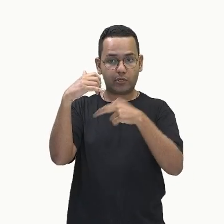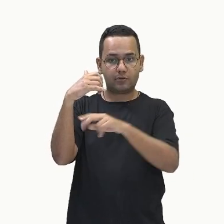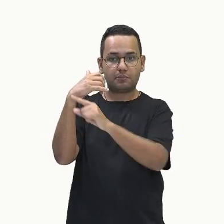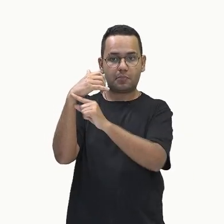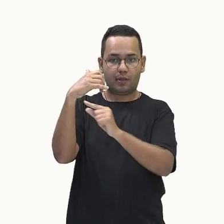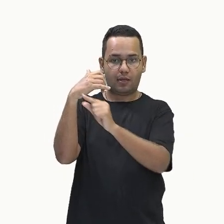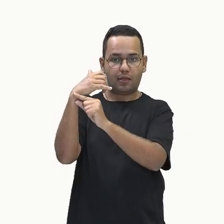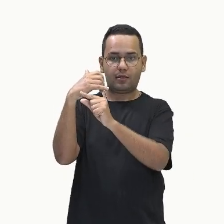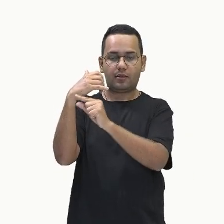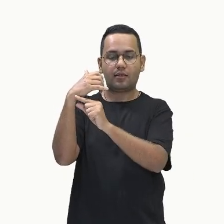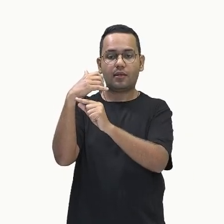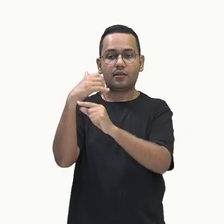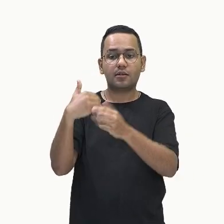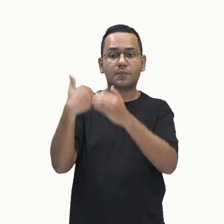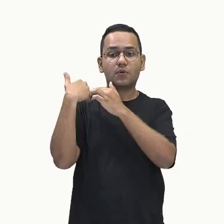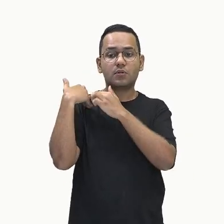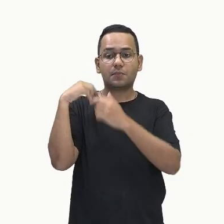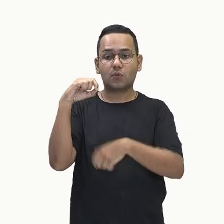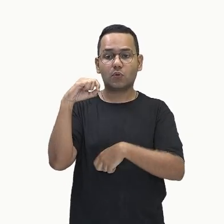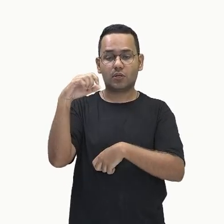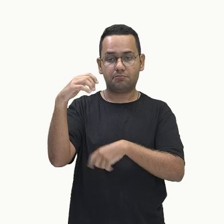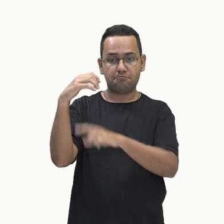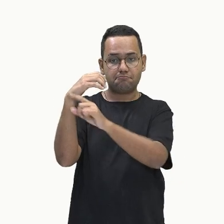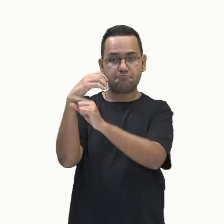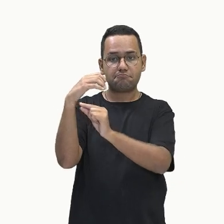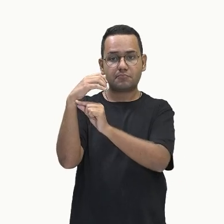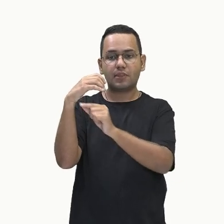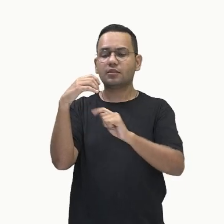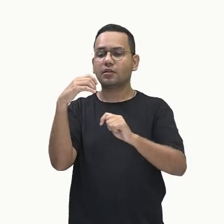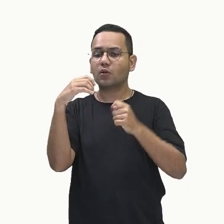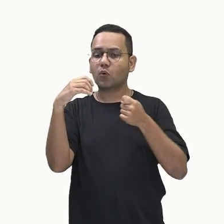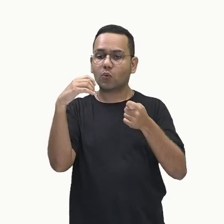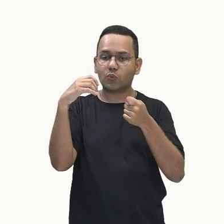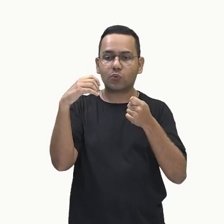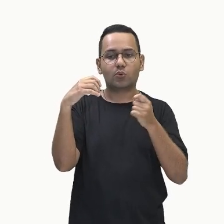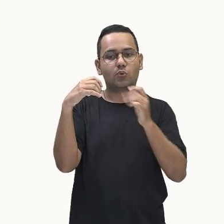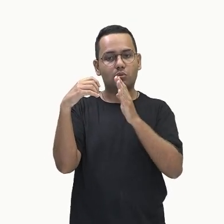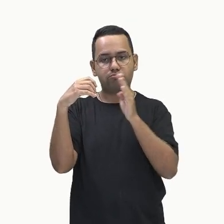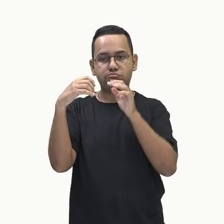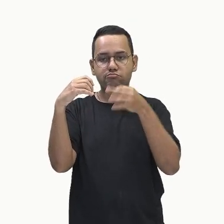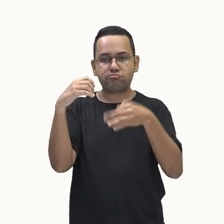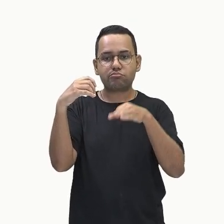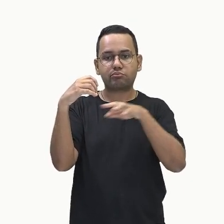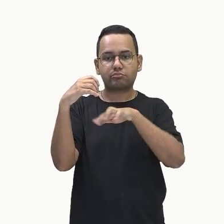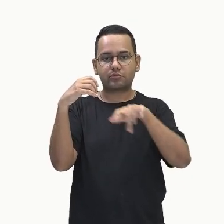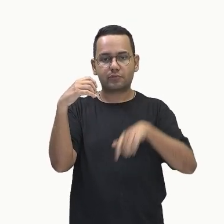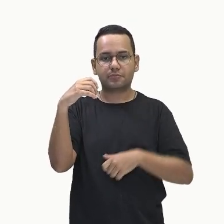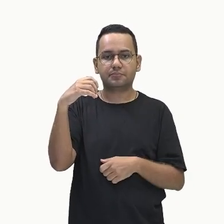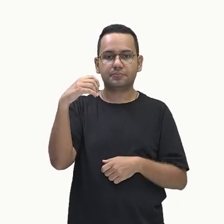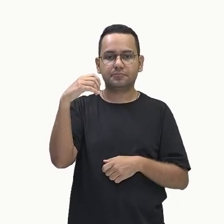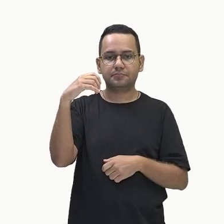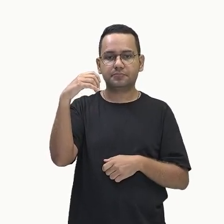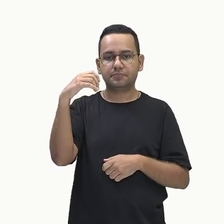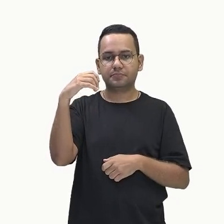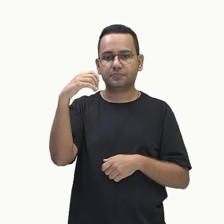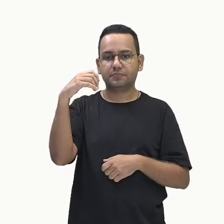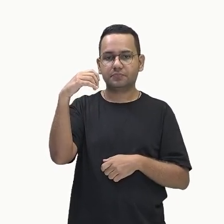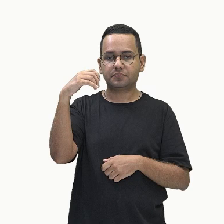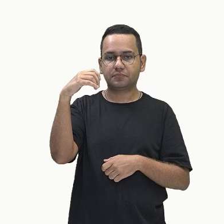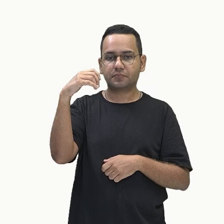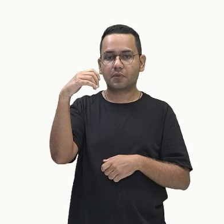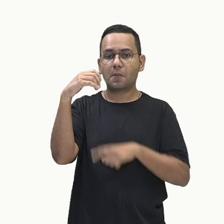nossos movimentos voluntários, equilíbrio e postura. Já aqui o